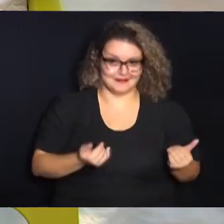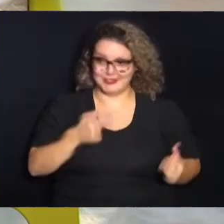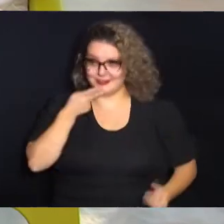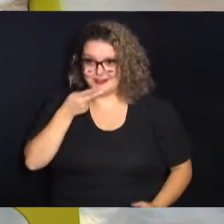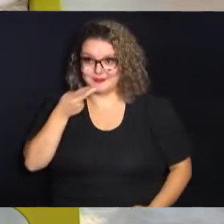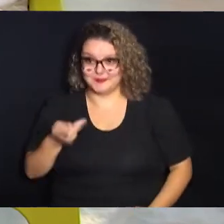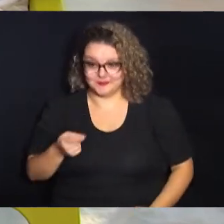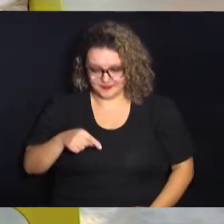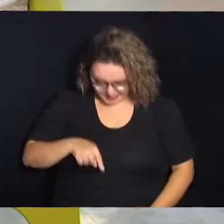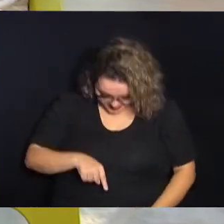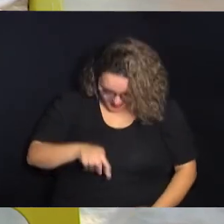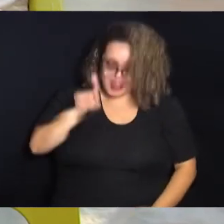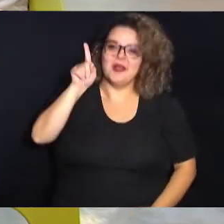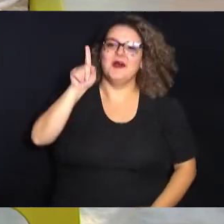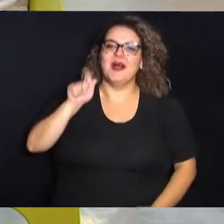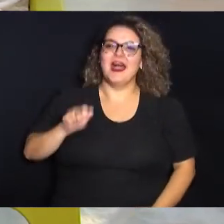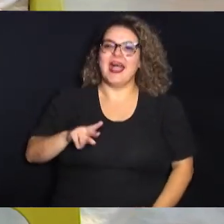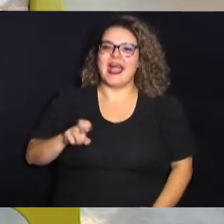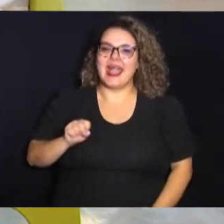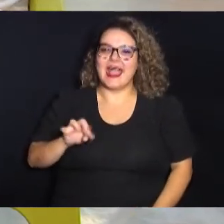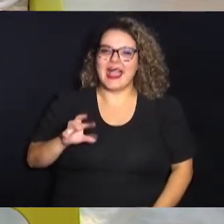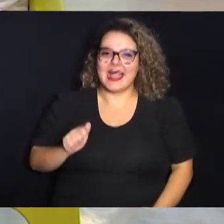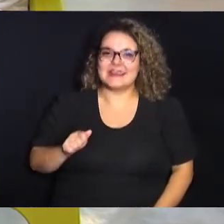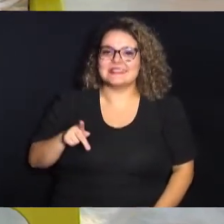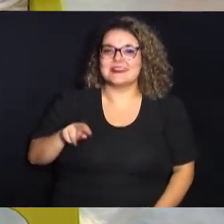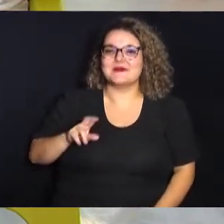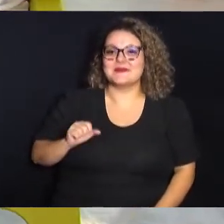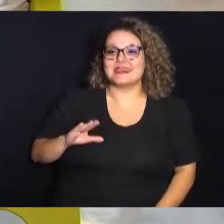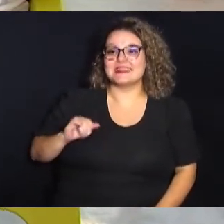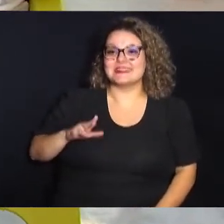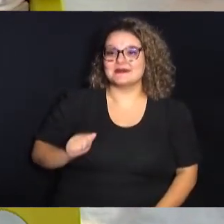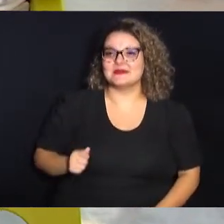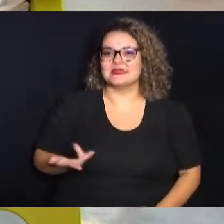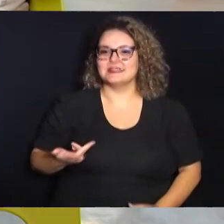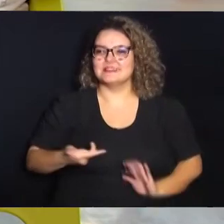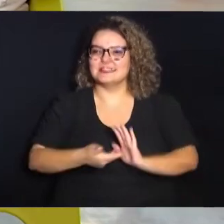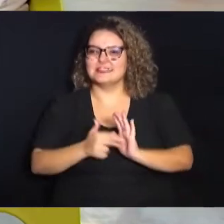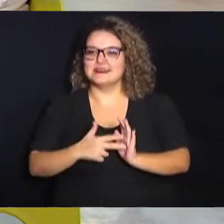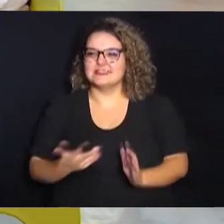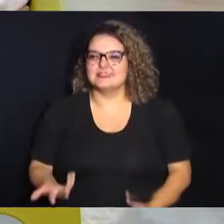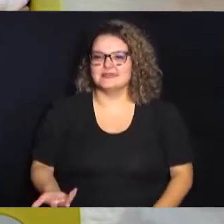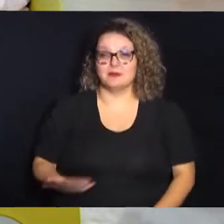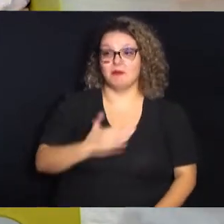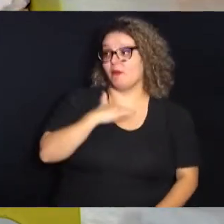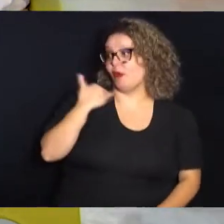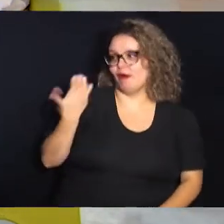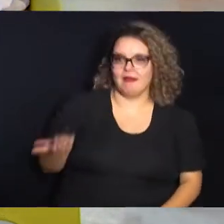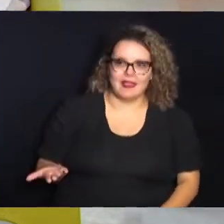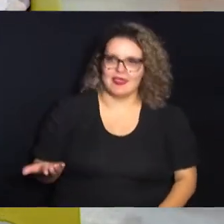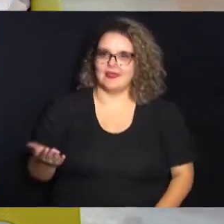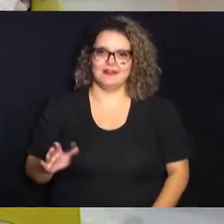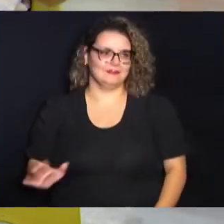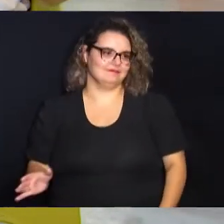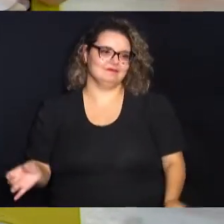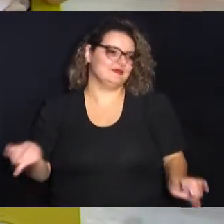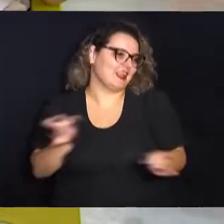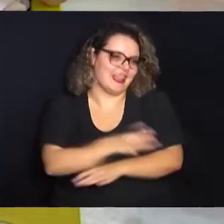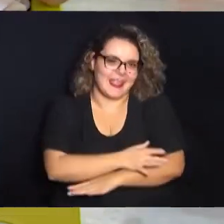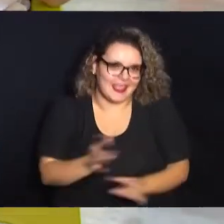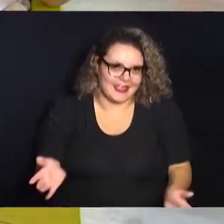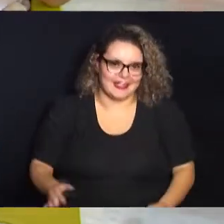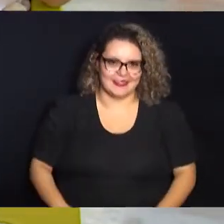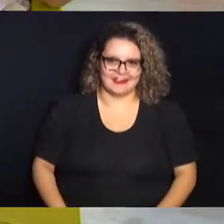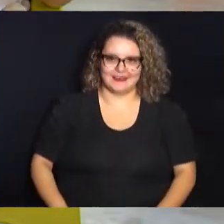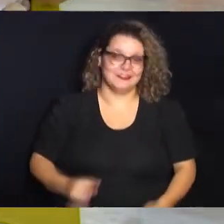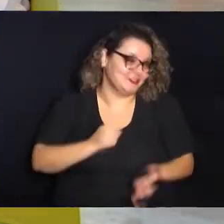estão falando. O arrastar para cima, ou foi de arrasta para cima que eles estão falando, é esse sentido de putz, morreu, putz, faleceu,